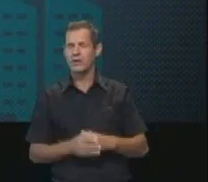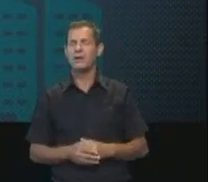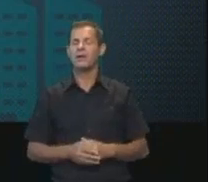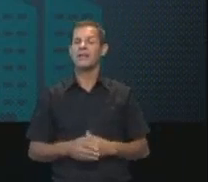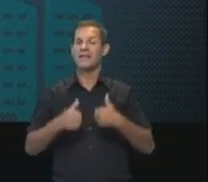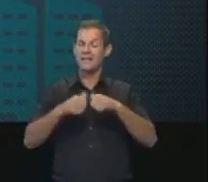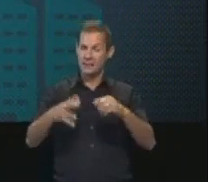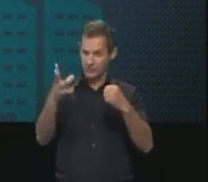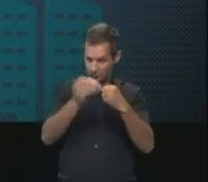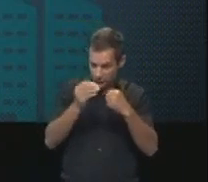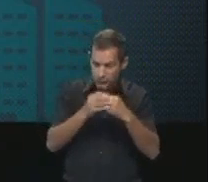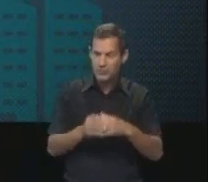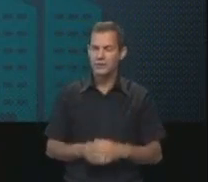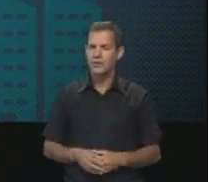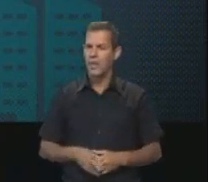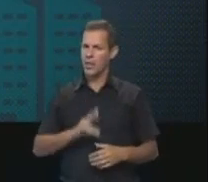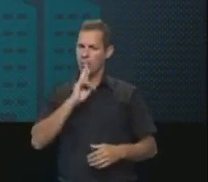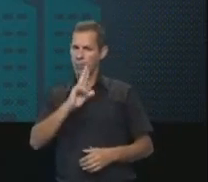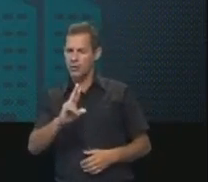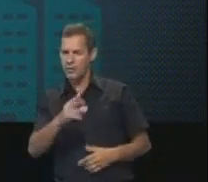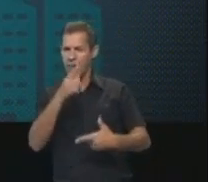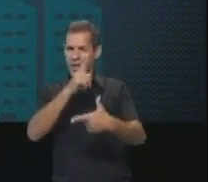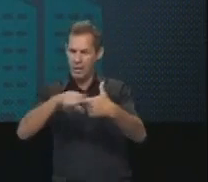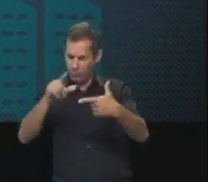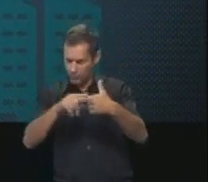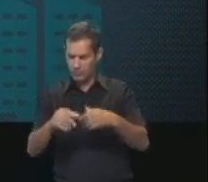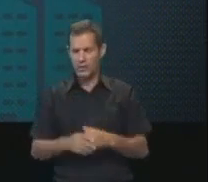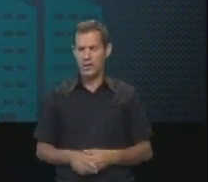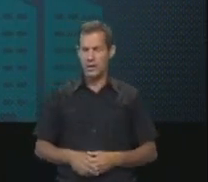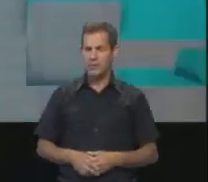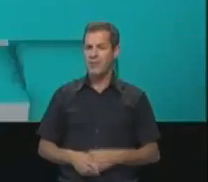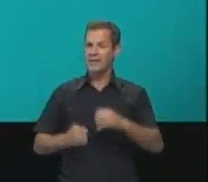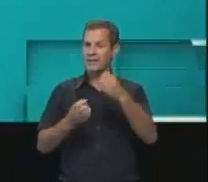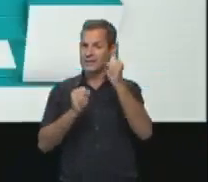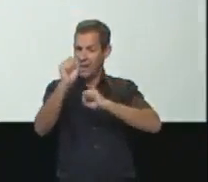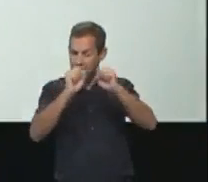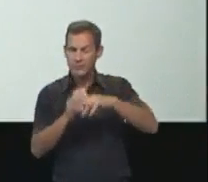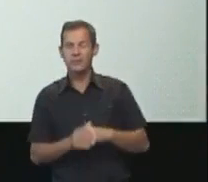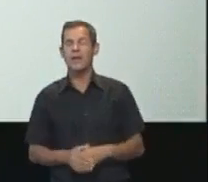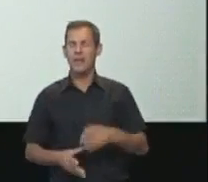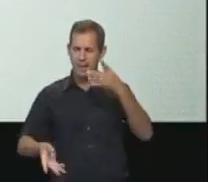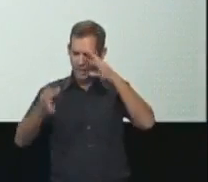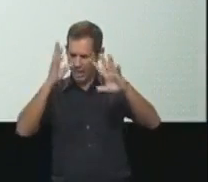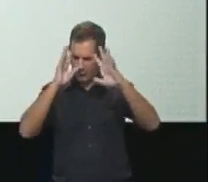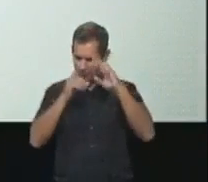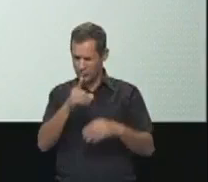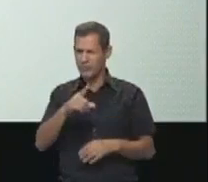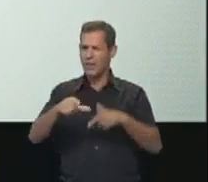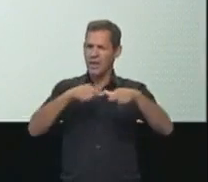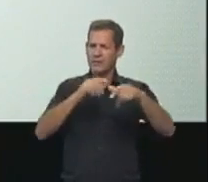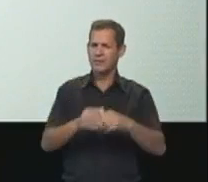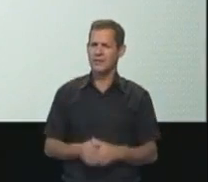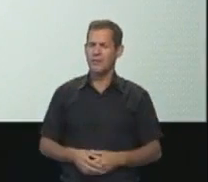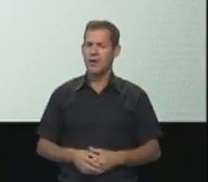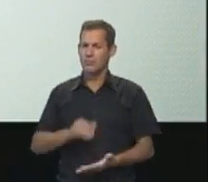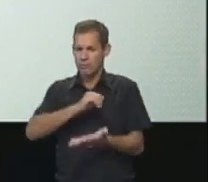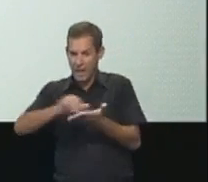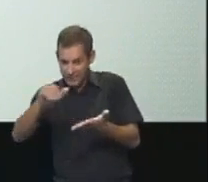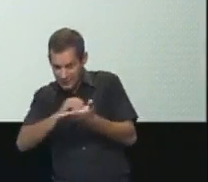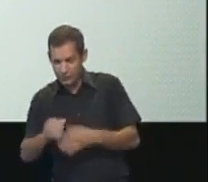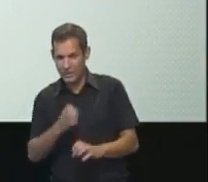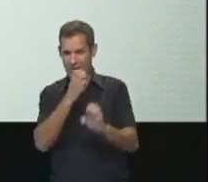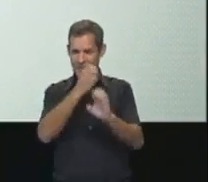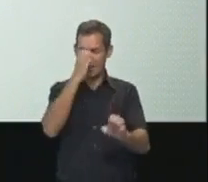prática esses conhecimentos para resolver problemas comuns da indústria. Imagine que você trabalha num escritório